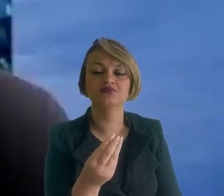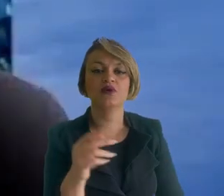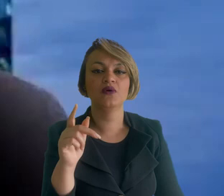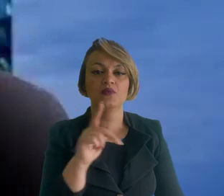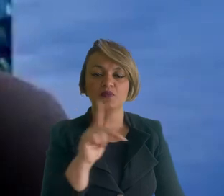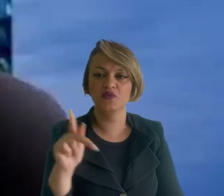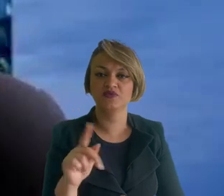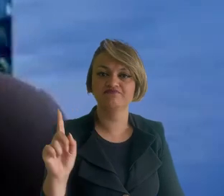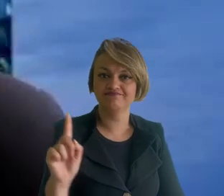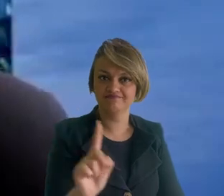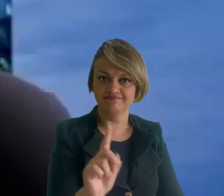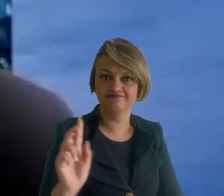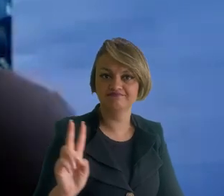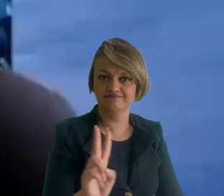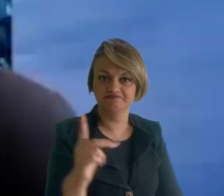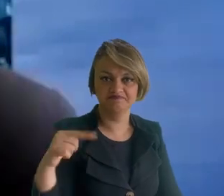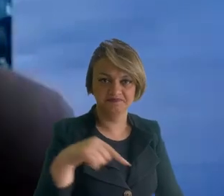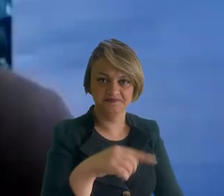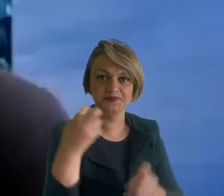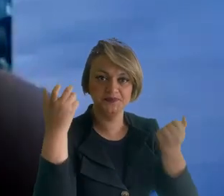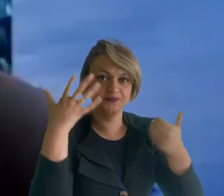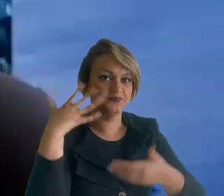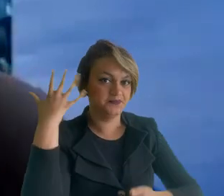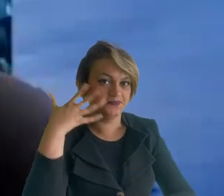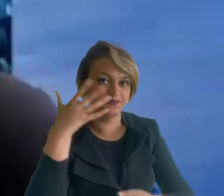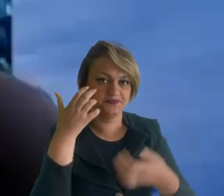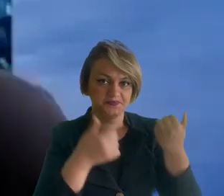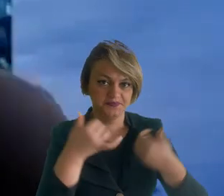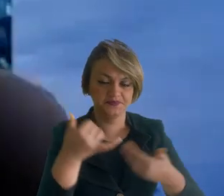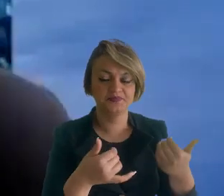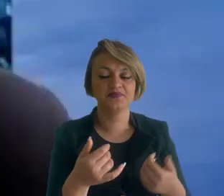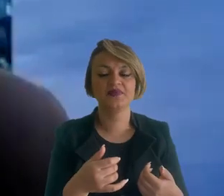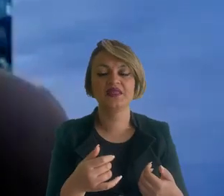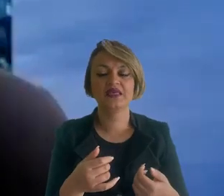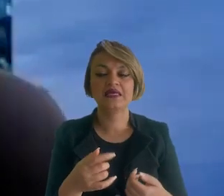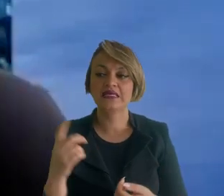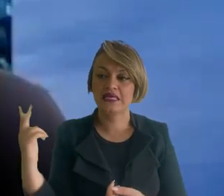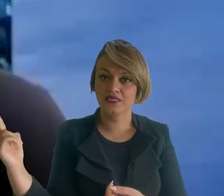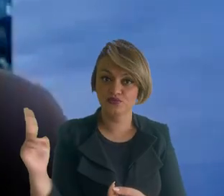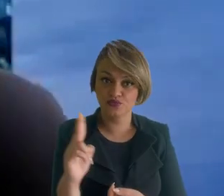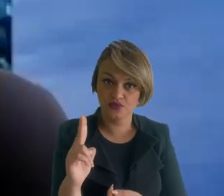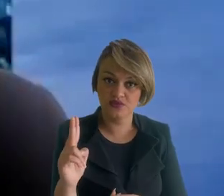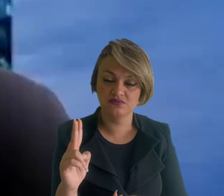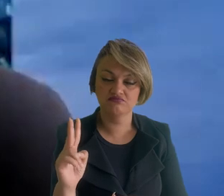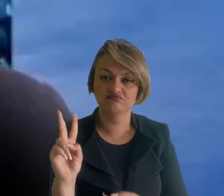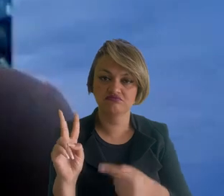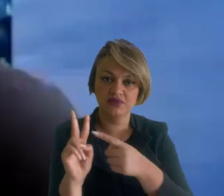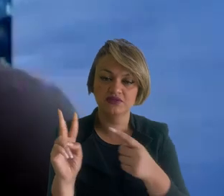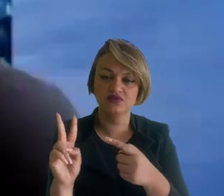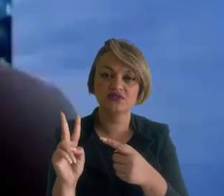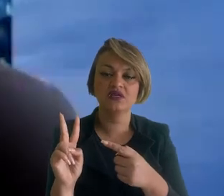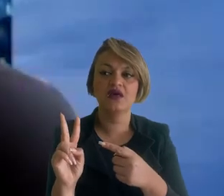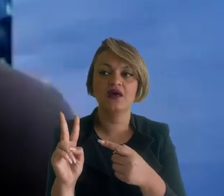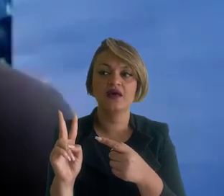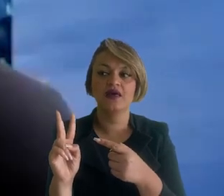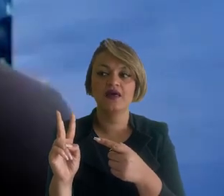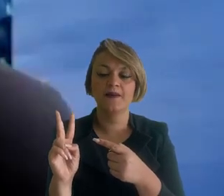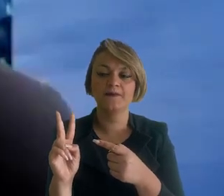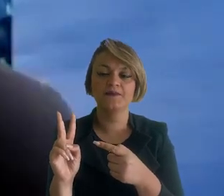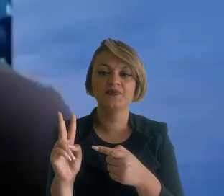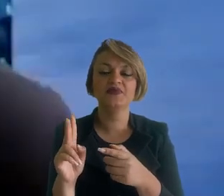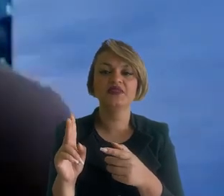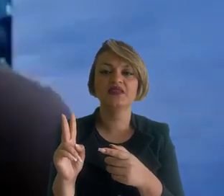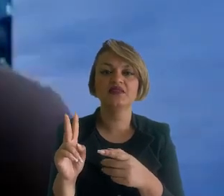é esse milaré e Paulo Afonso é os quais serão digamos assim